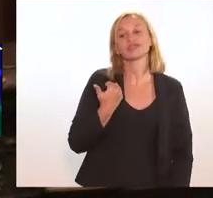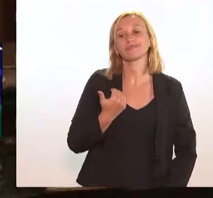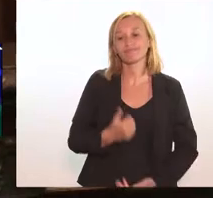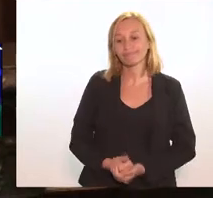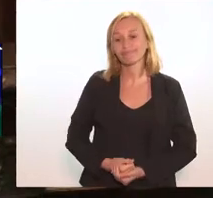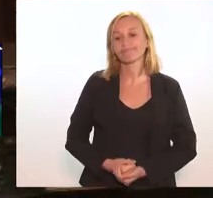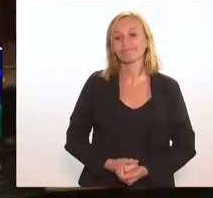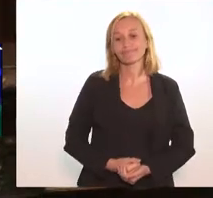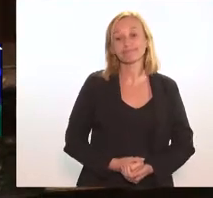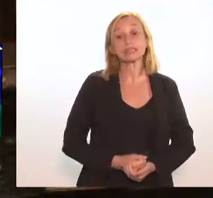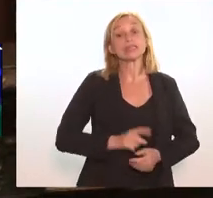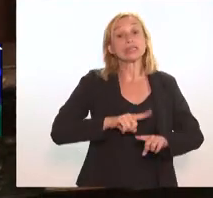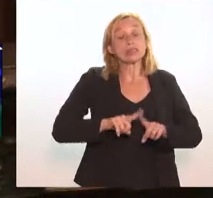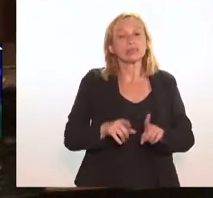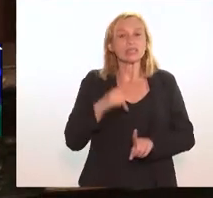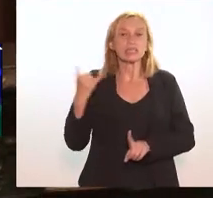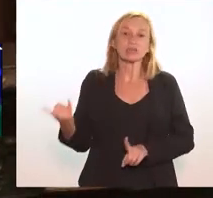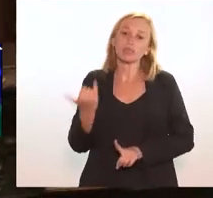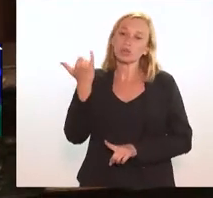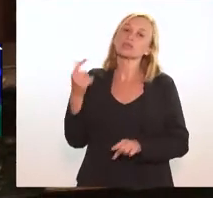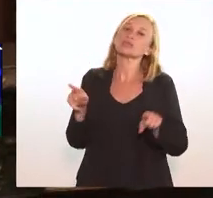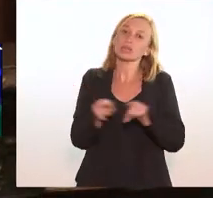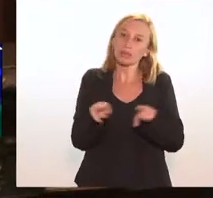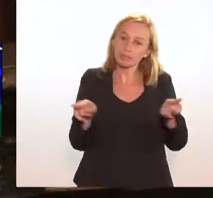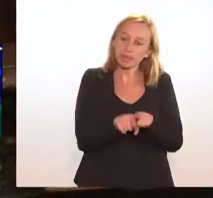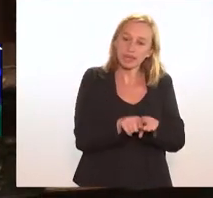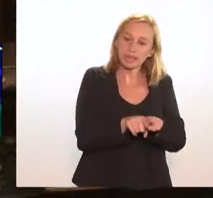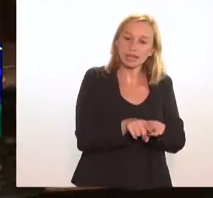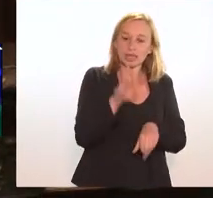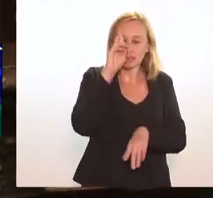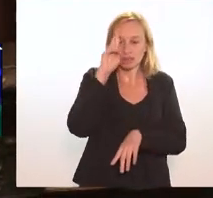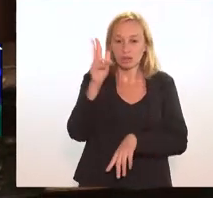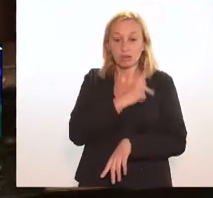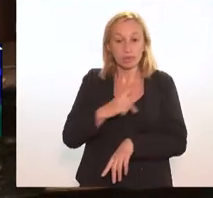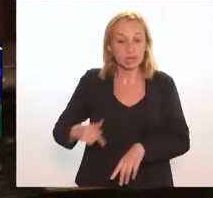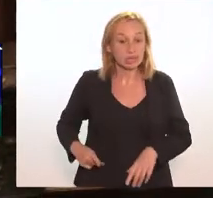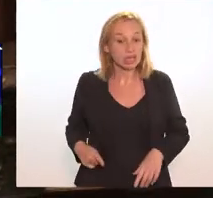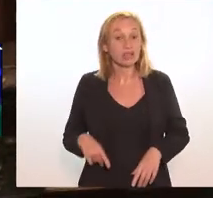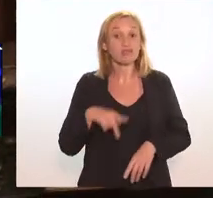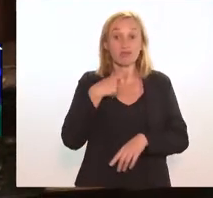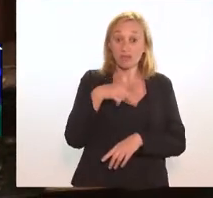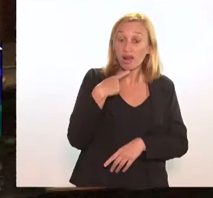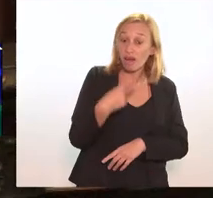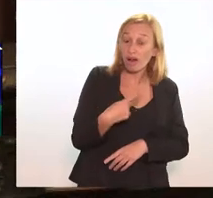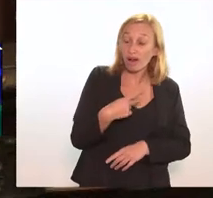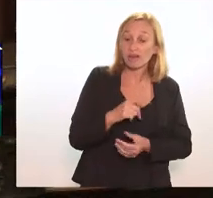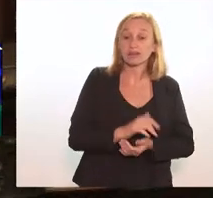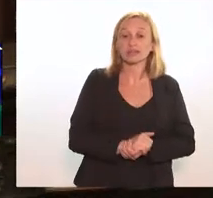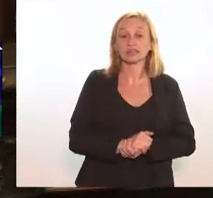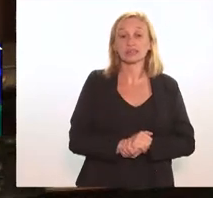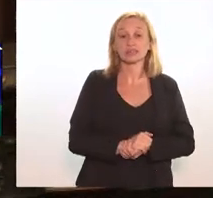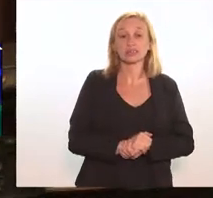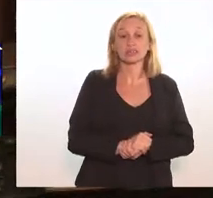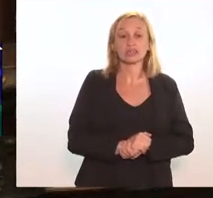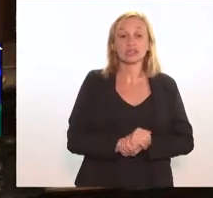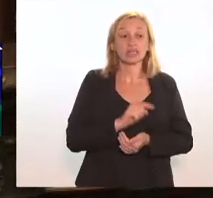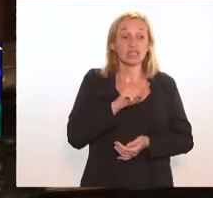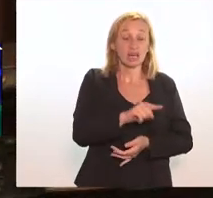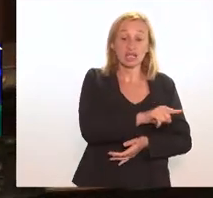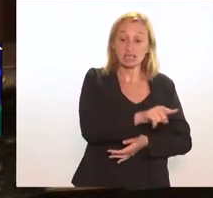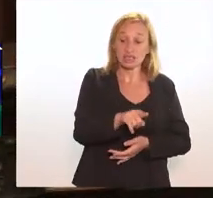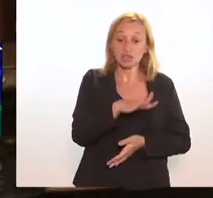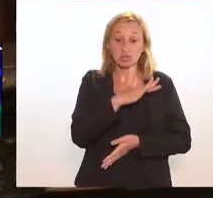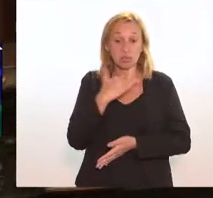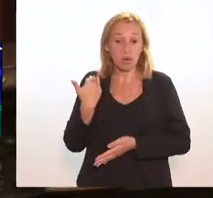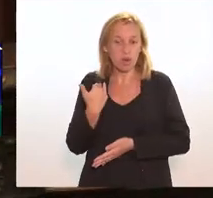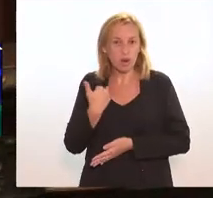Covid. Mas é importante também, Vossa Senhora Presidenta, dizer que essas mortes